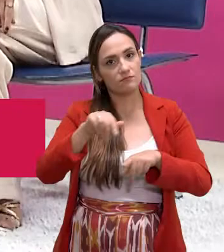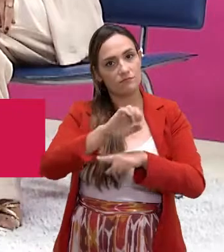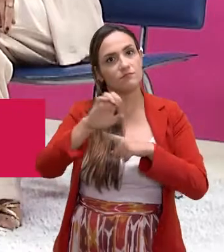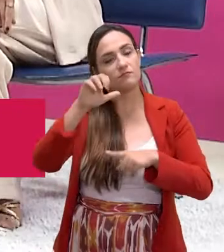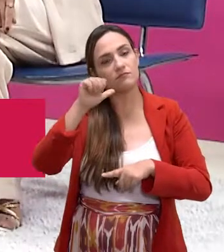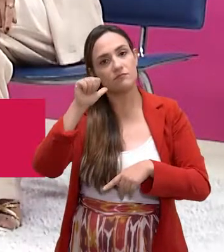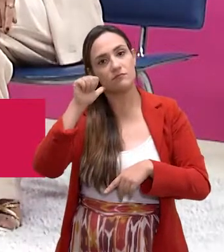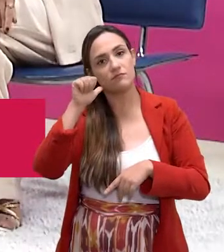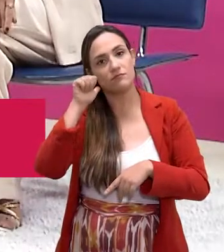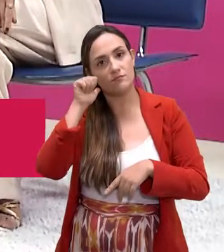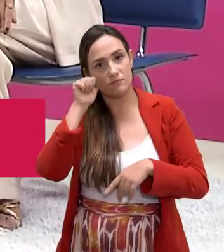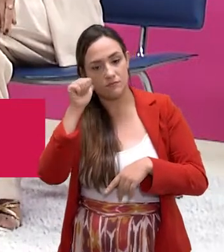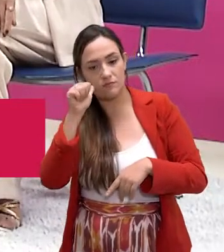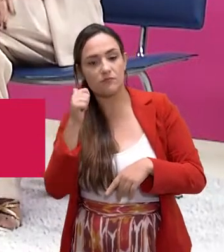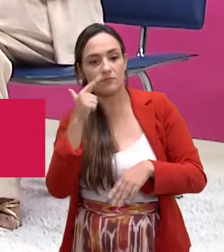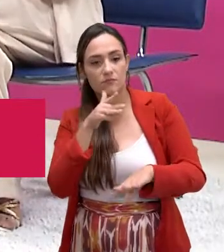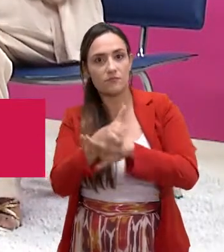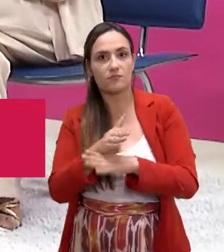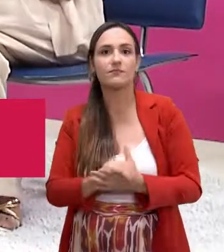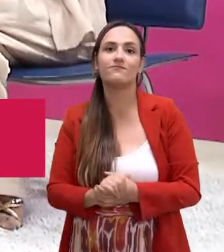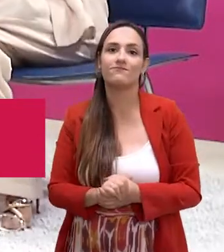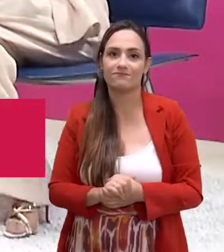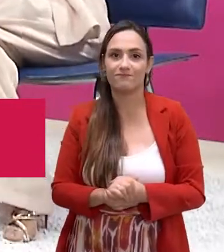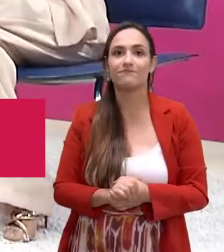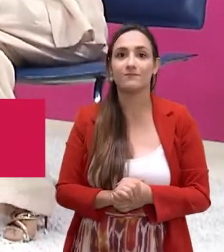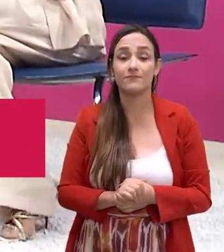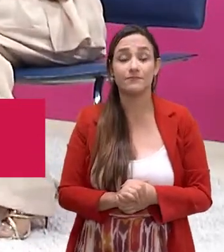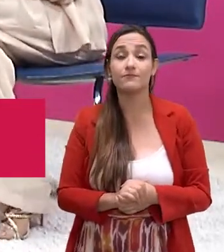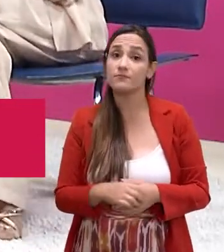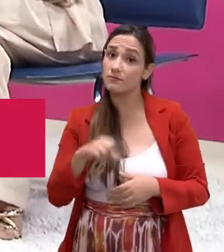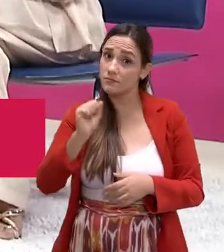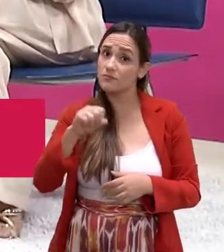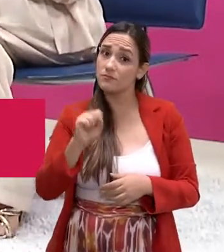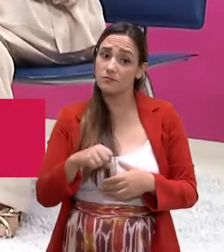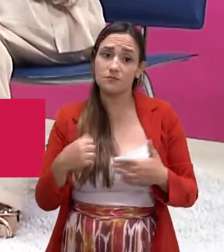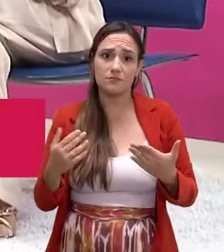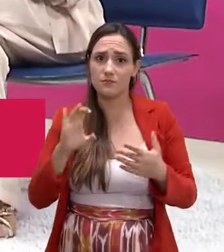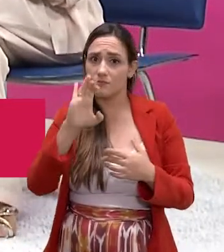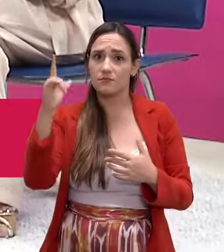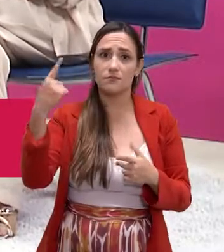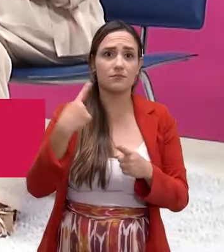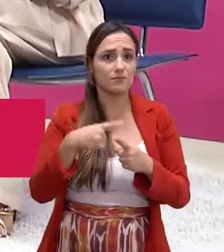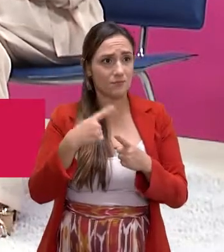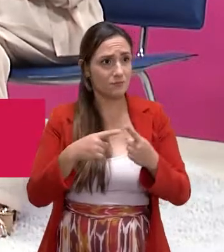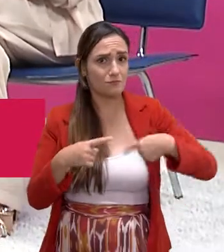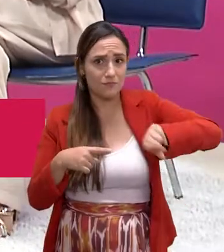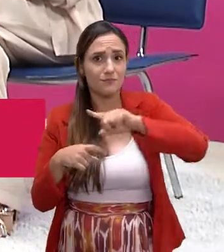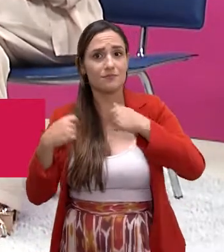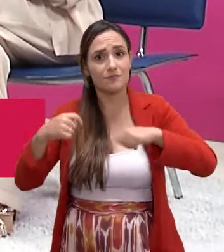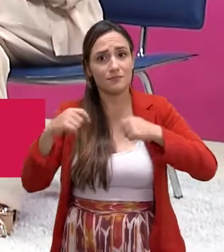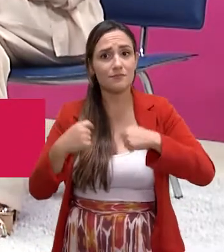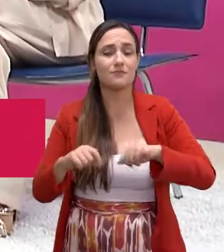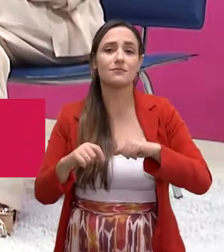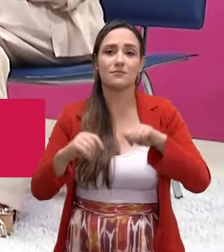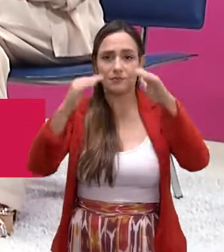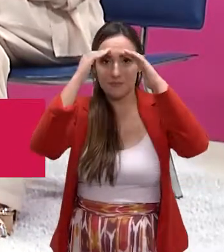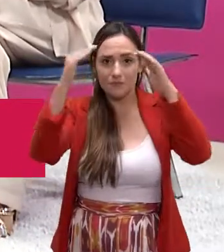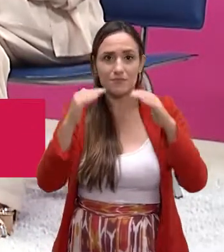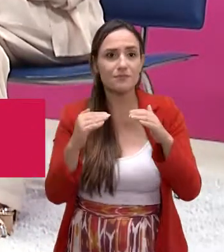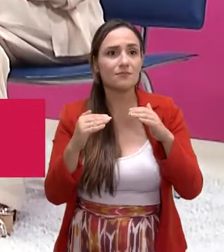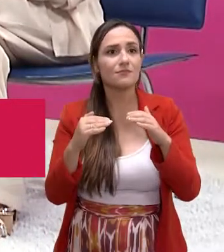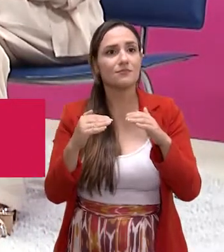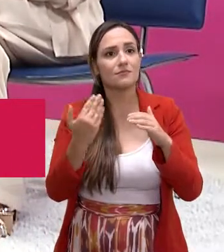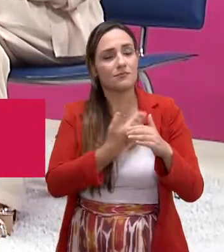Sim, isso passa também bastante pelo nosso tema, que é respeito, porque vocês precisaram muito disso, né? De muito suporte, de uma equipe unida,